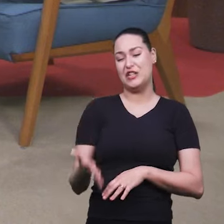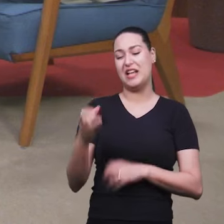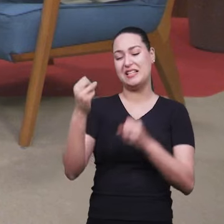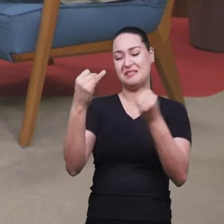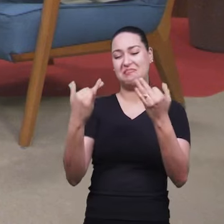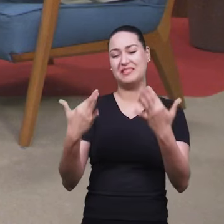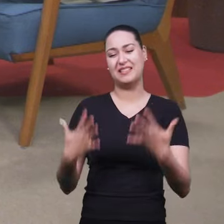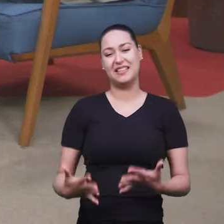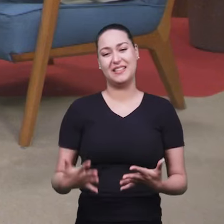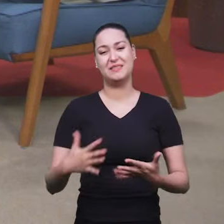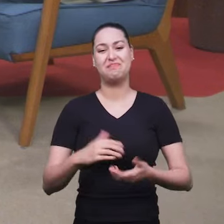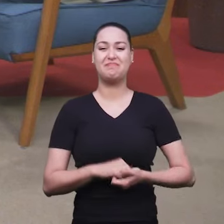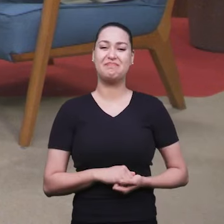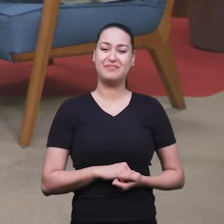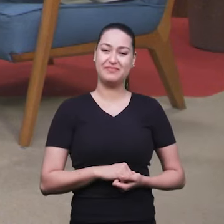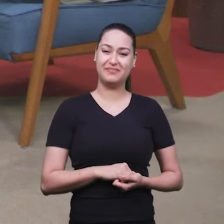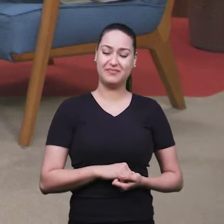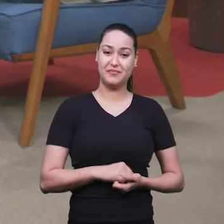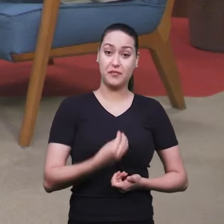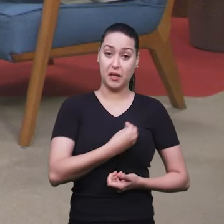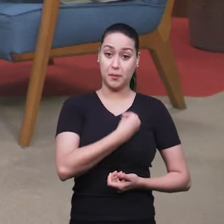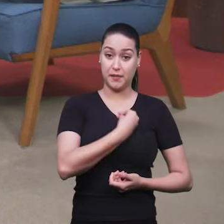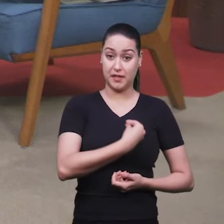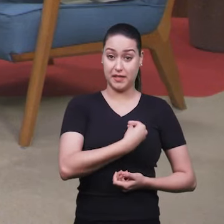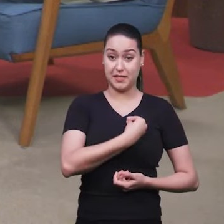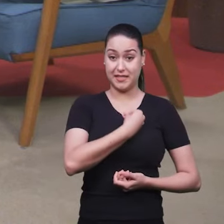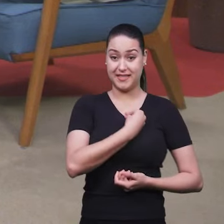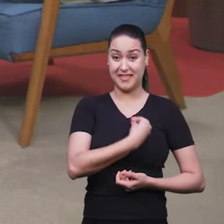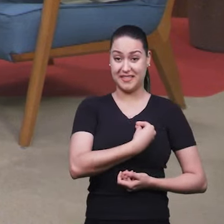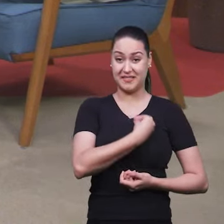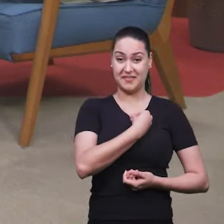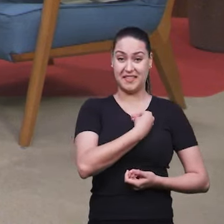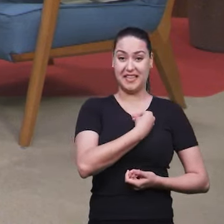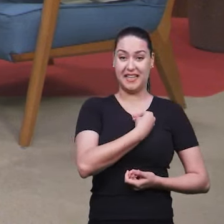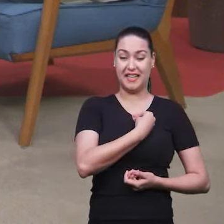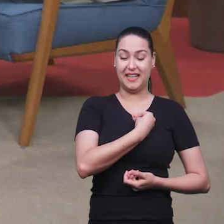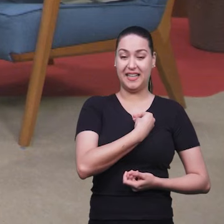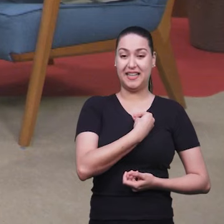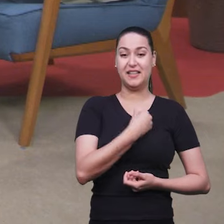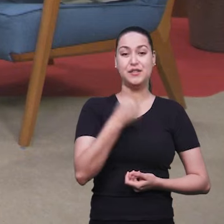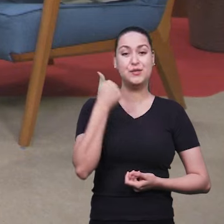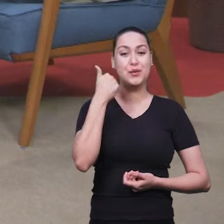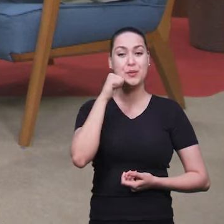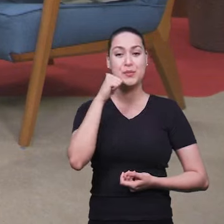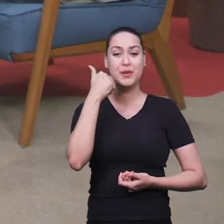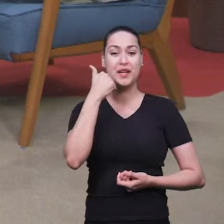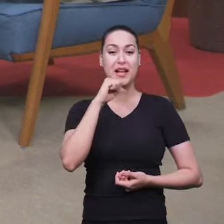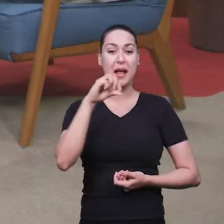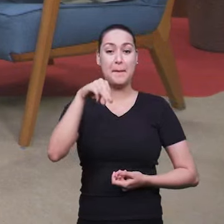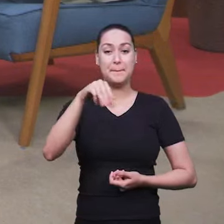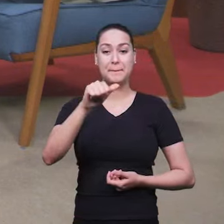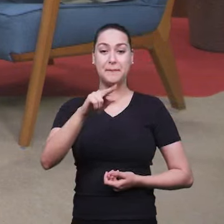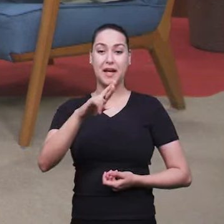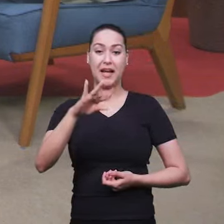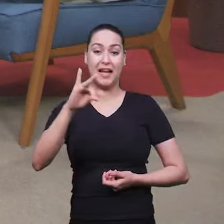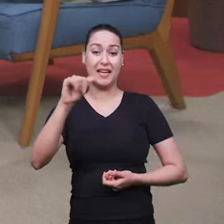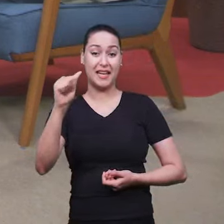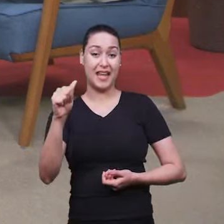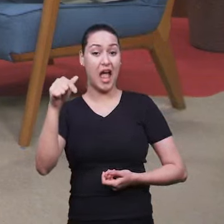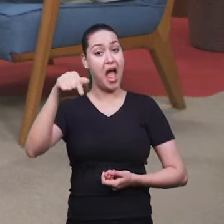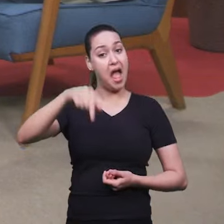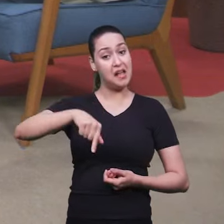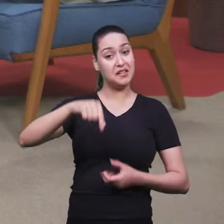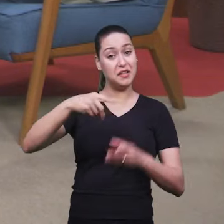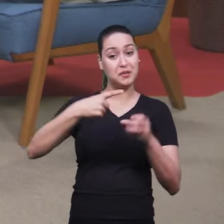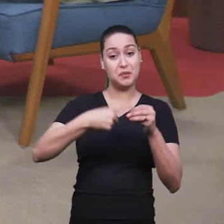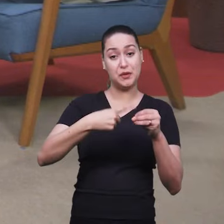jardim fechado e fonte selada. Nós temos uma participação que veio de Maria da Conceição Ribeiro Leite, e ela